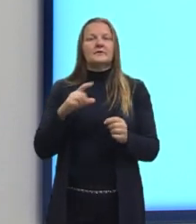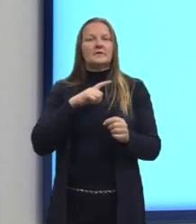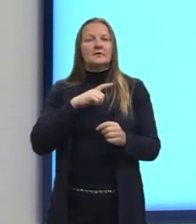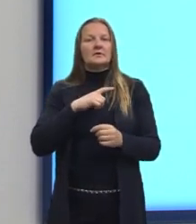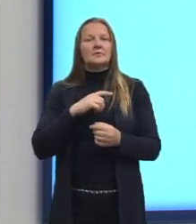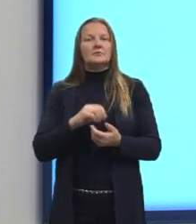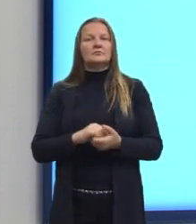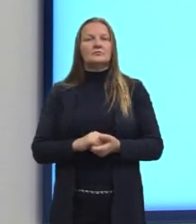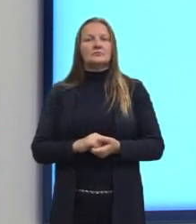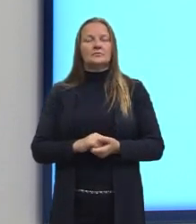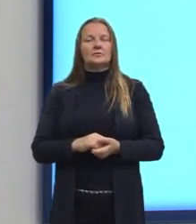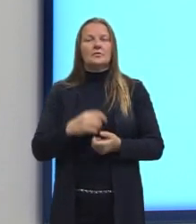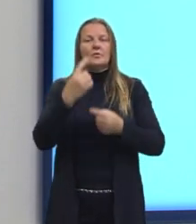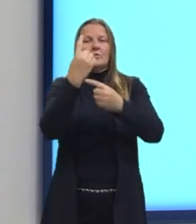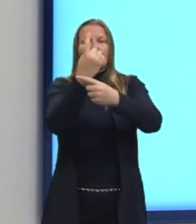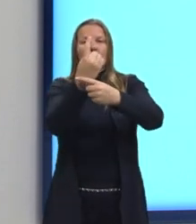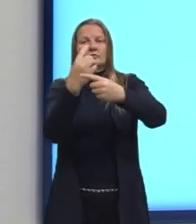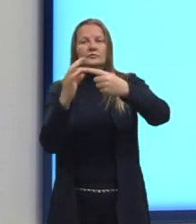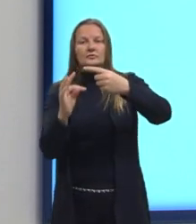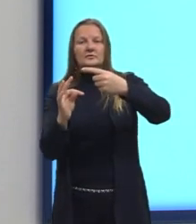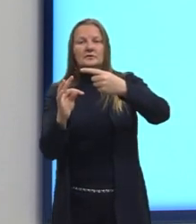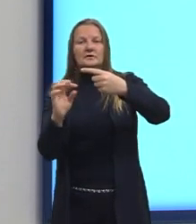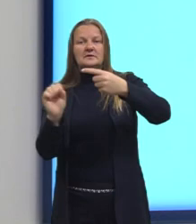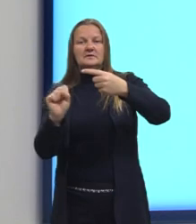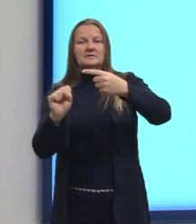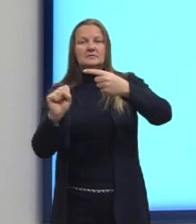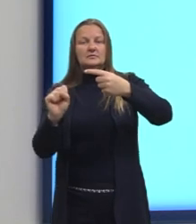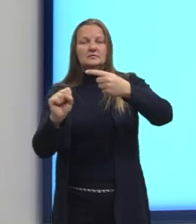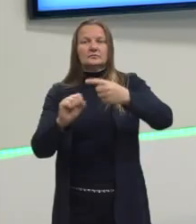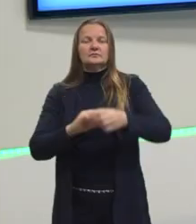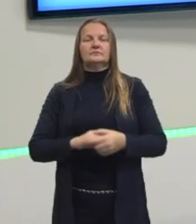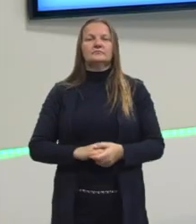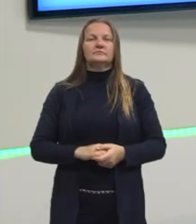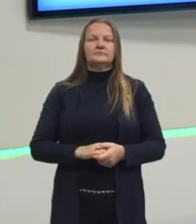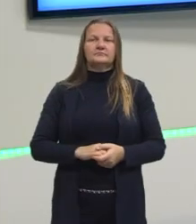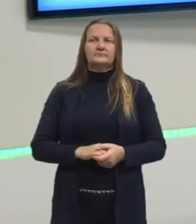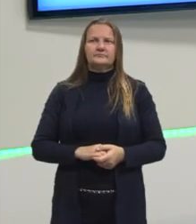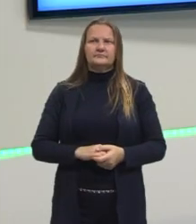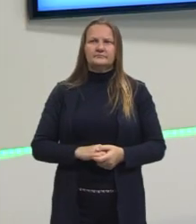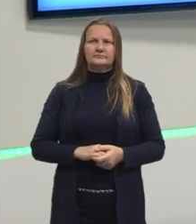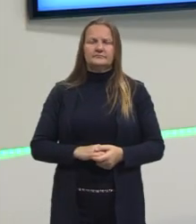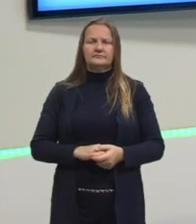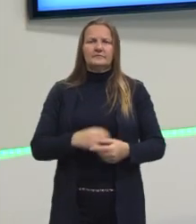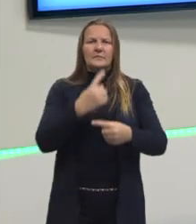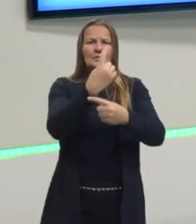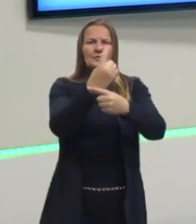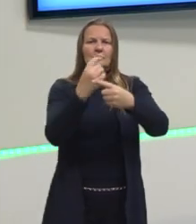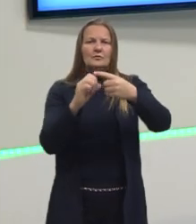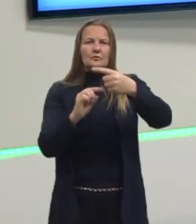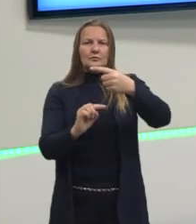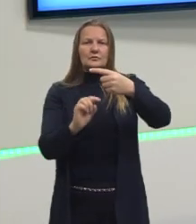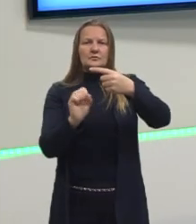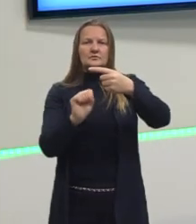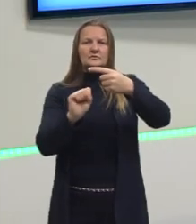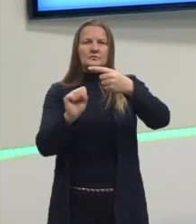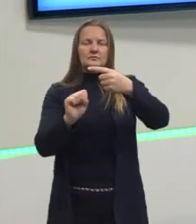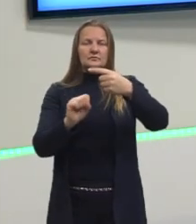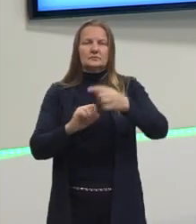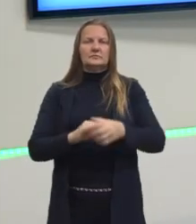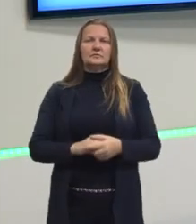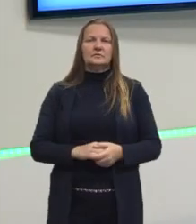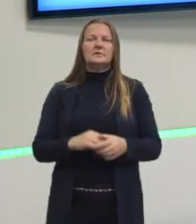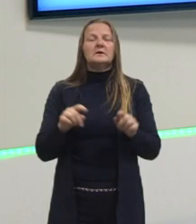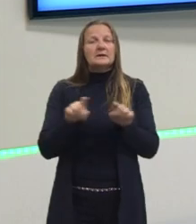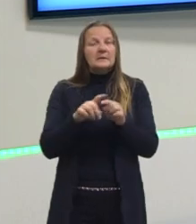justamente o que um sobre segundo tá então um sobre segundo ou eu posso escrever também